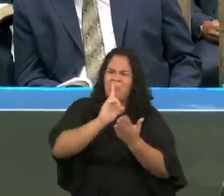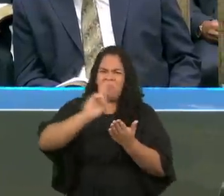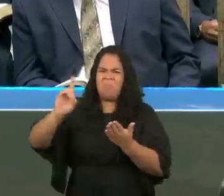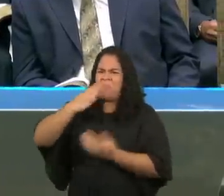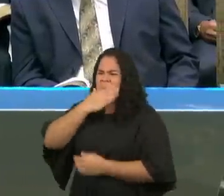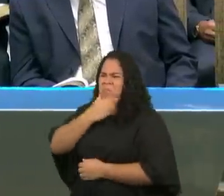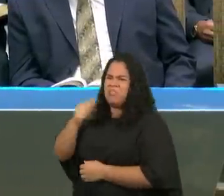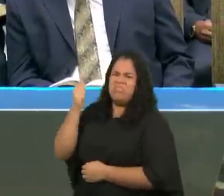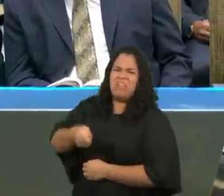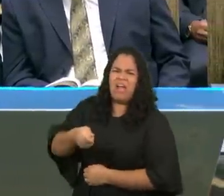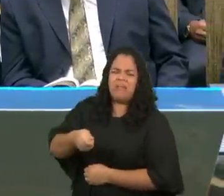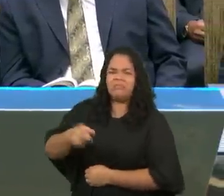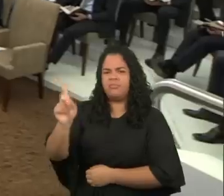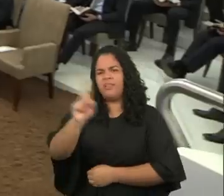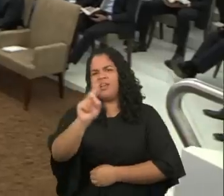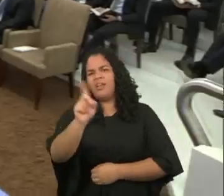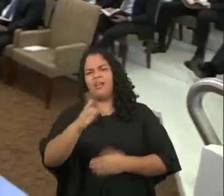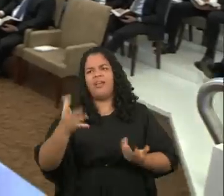assim: a Bíblia.